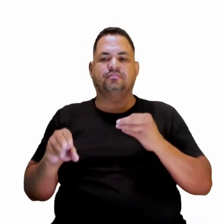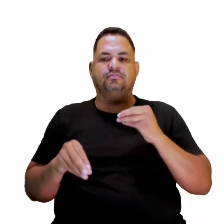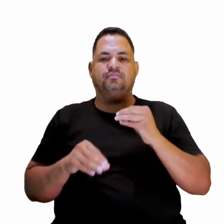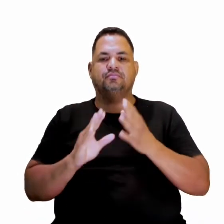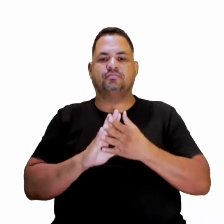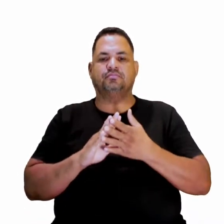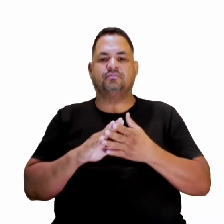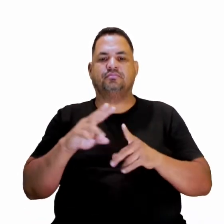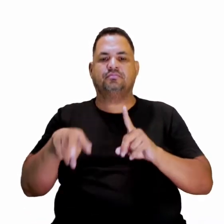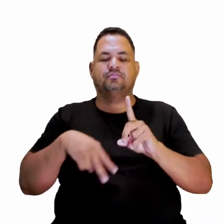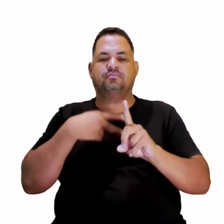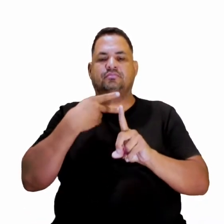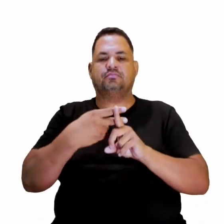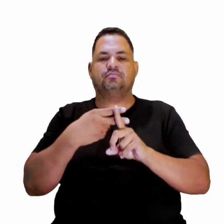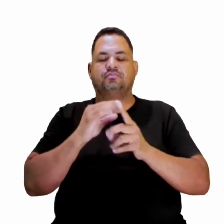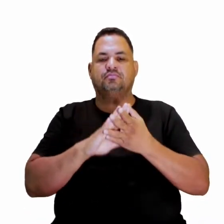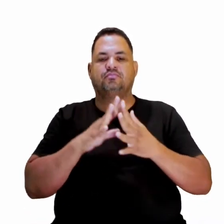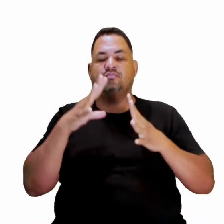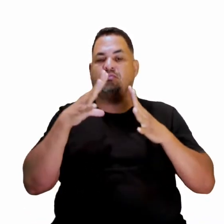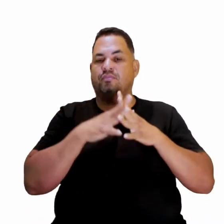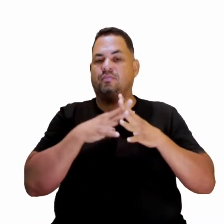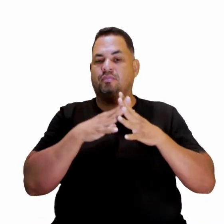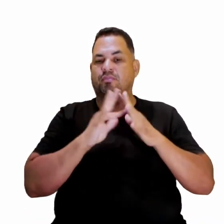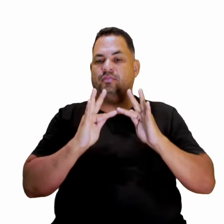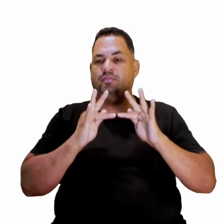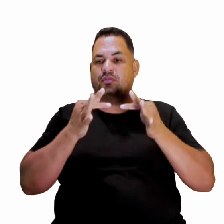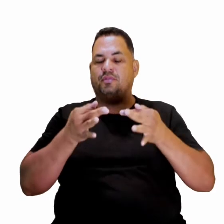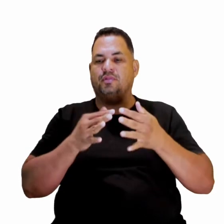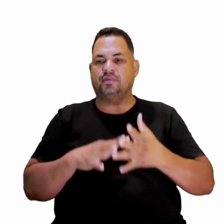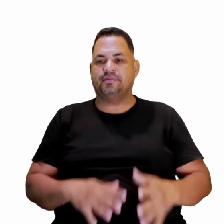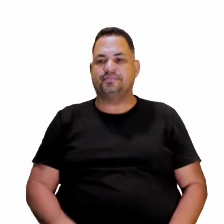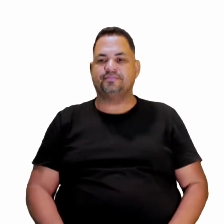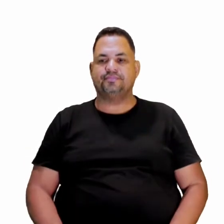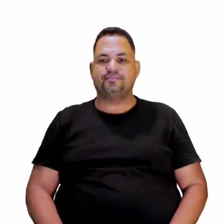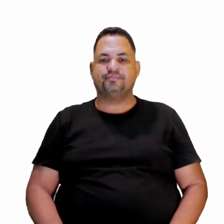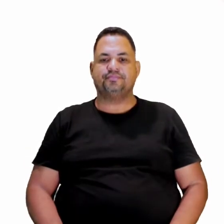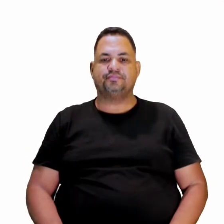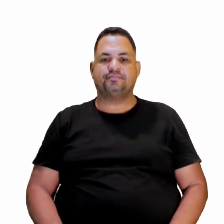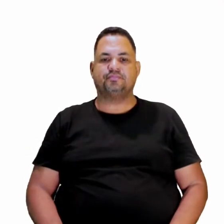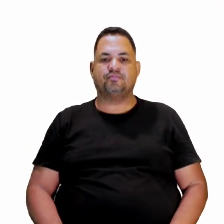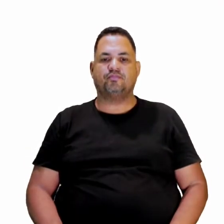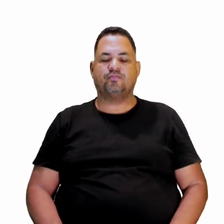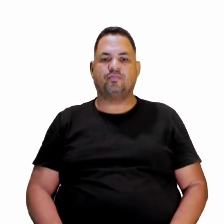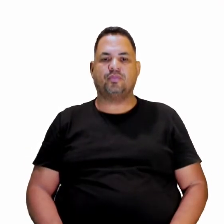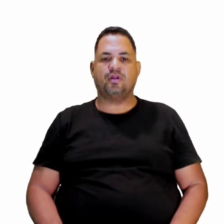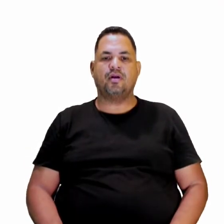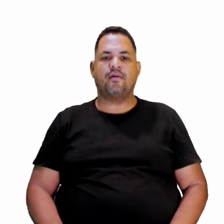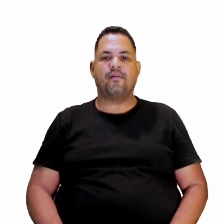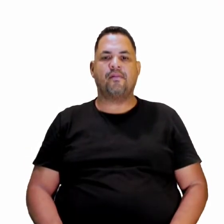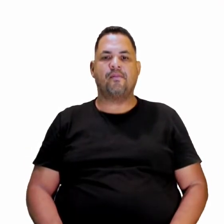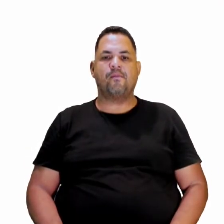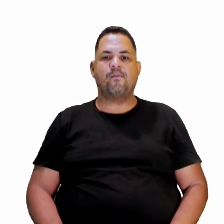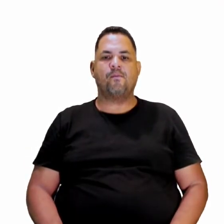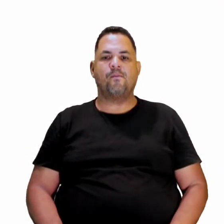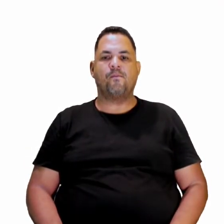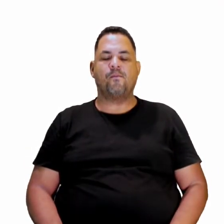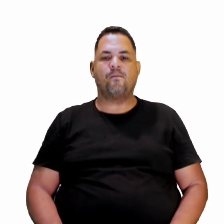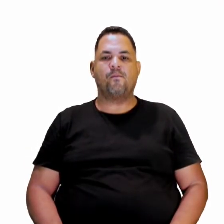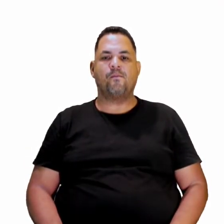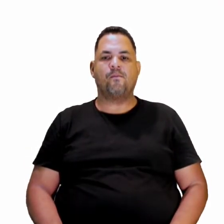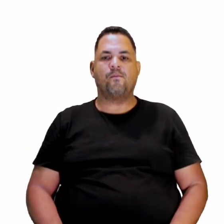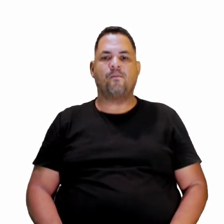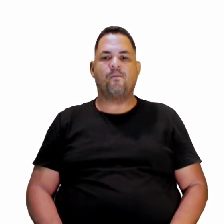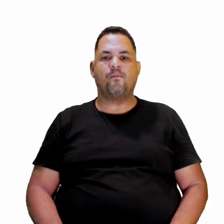a última consoante. Então, listen, apesar de ser consoante,